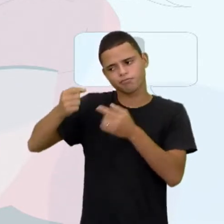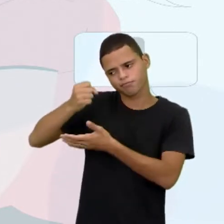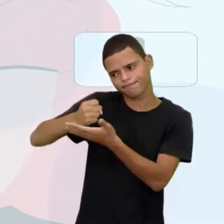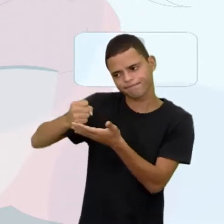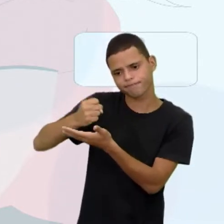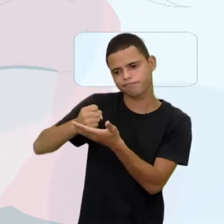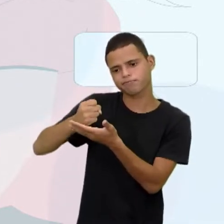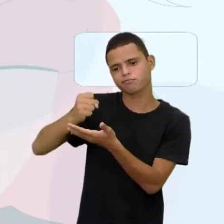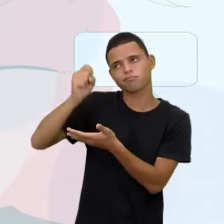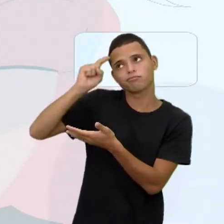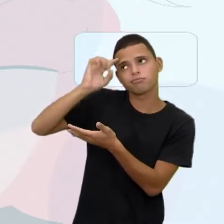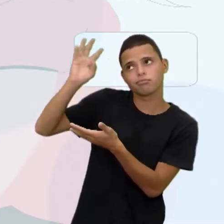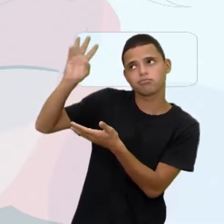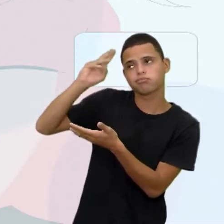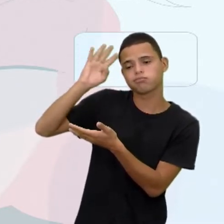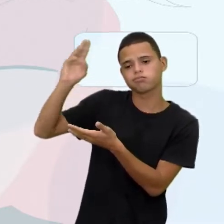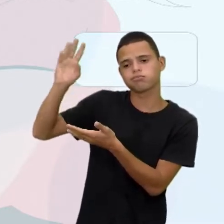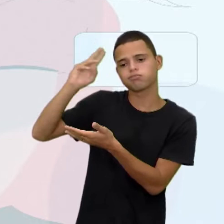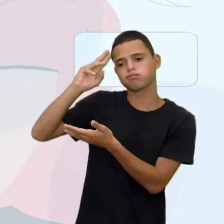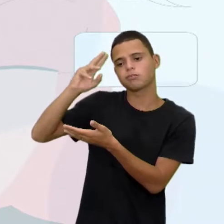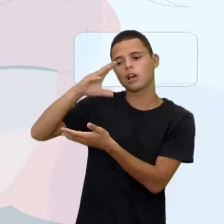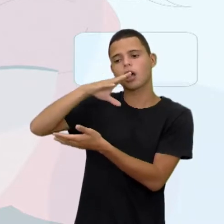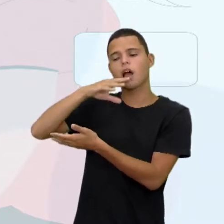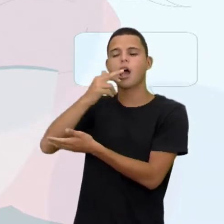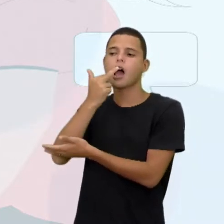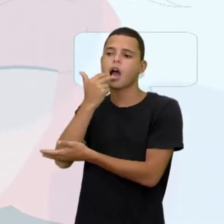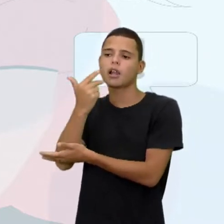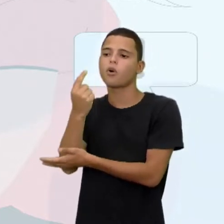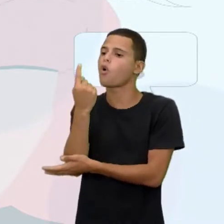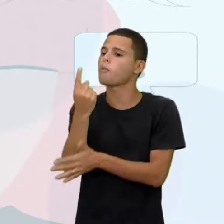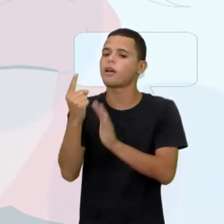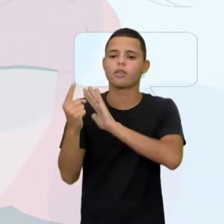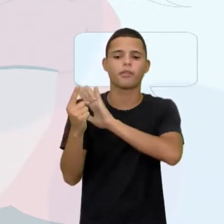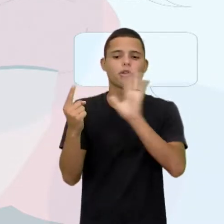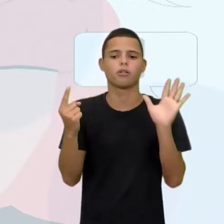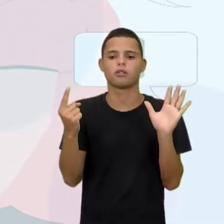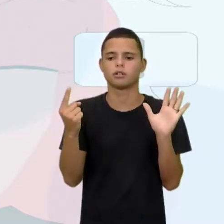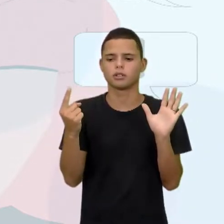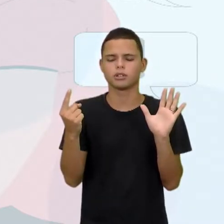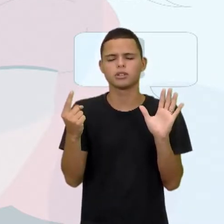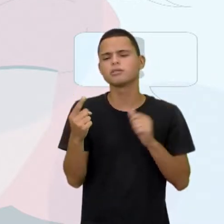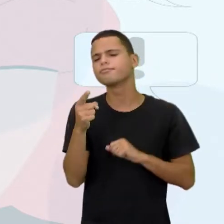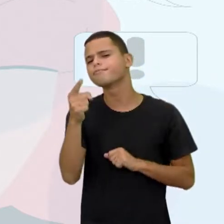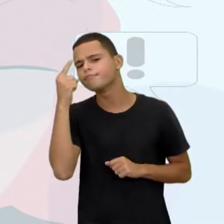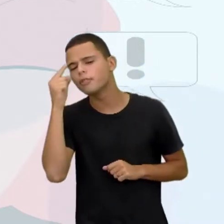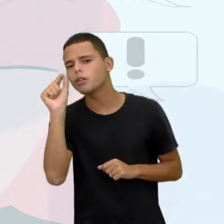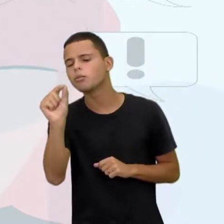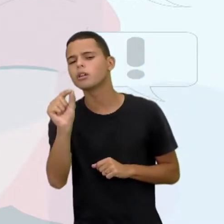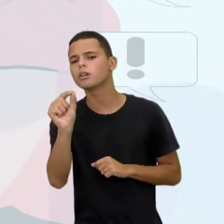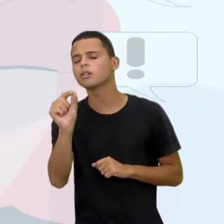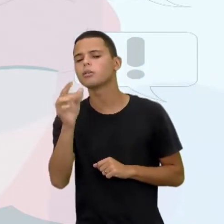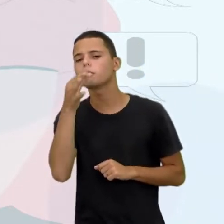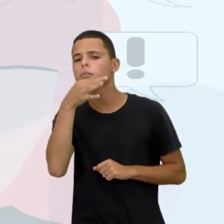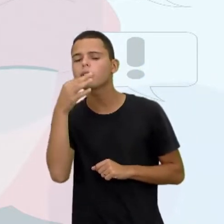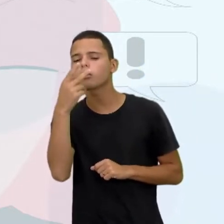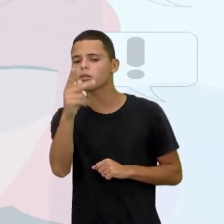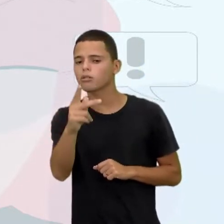um imaginário de uma língua única e uniforme. O que você pensa sobre isso? Então, observem,